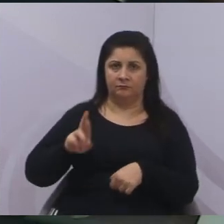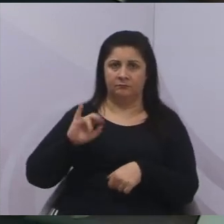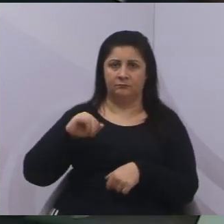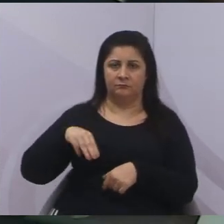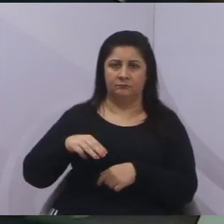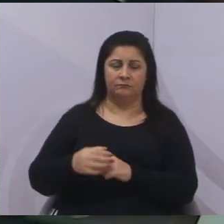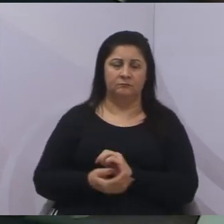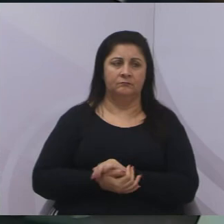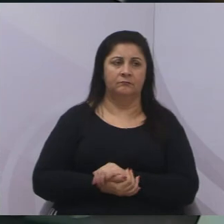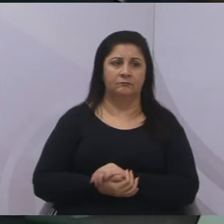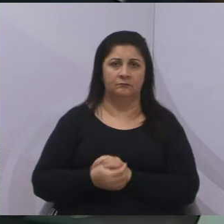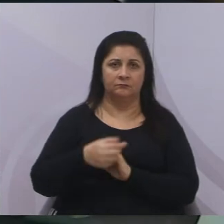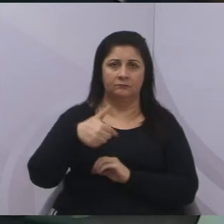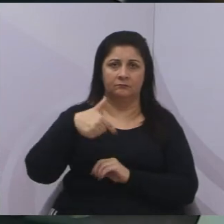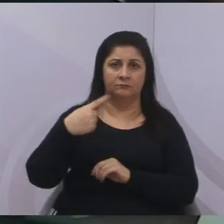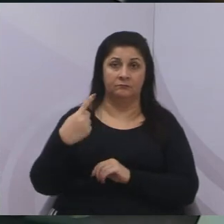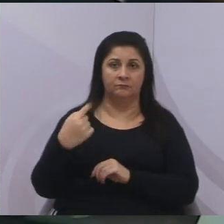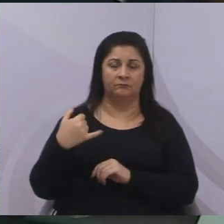71 anos.